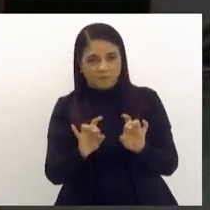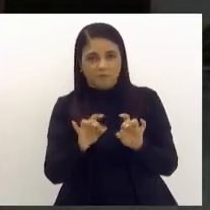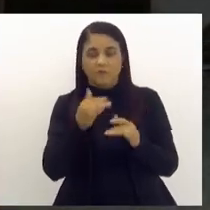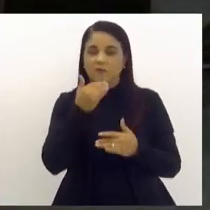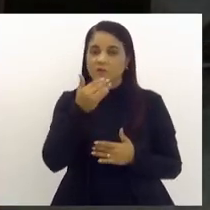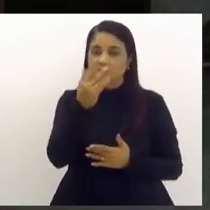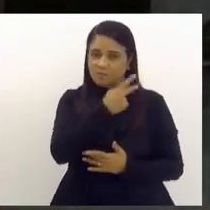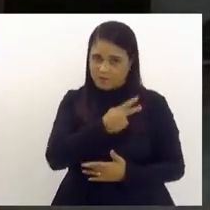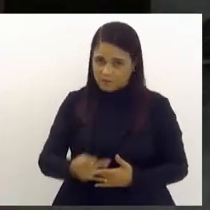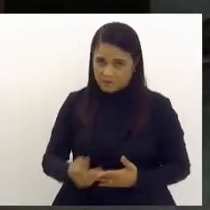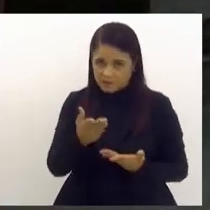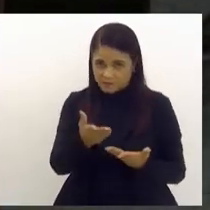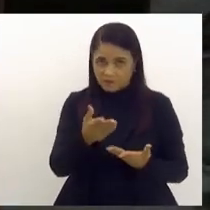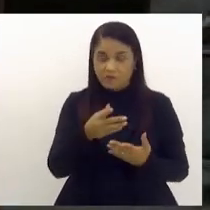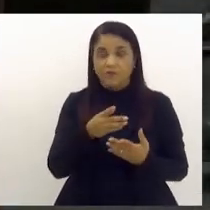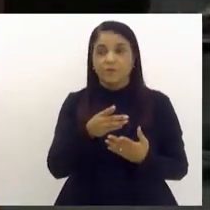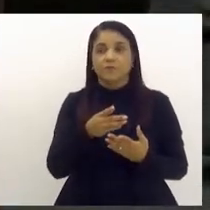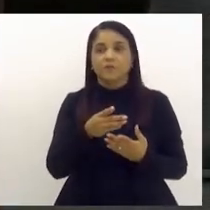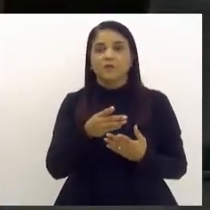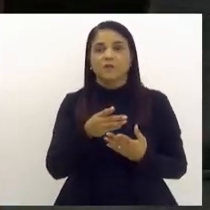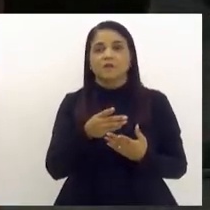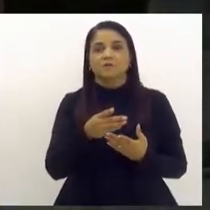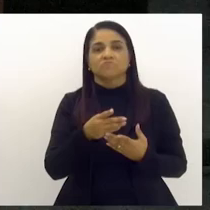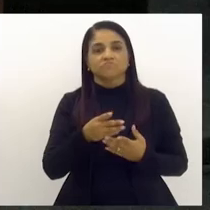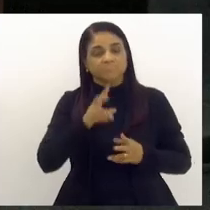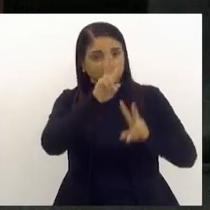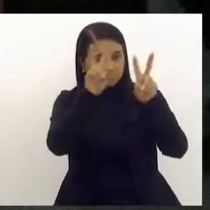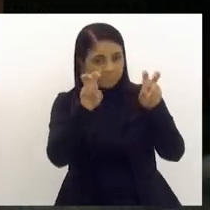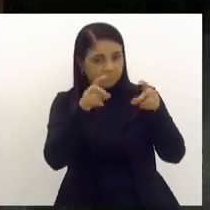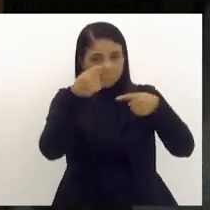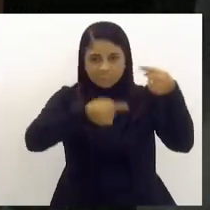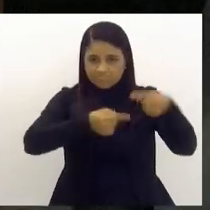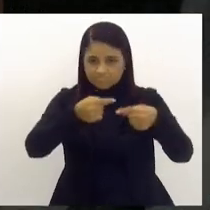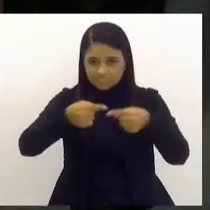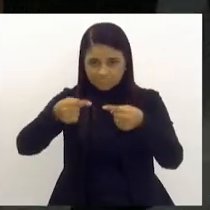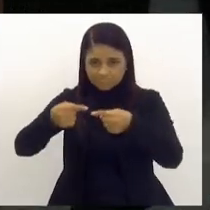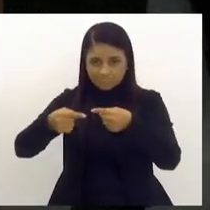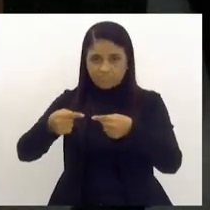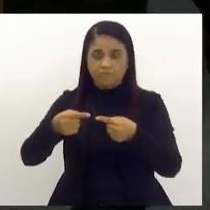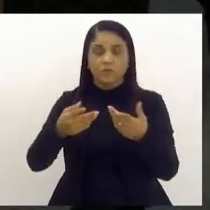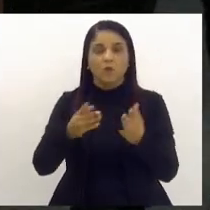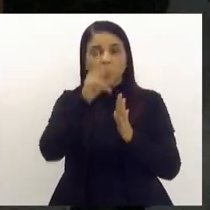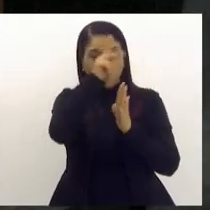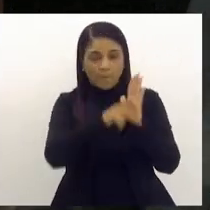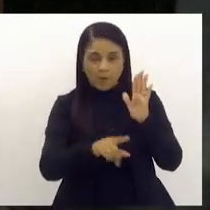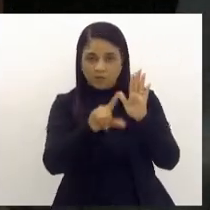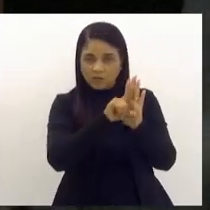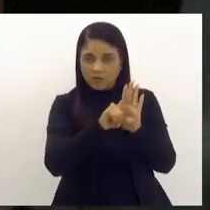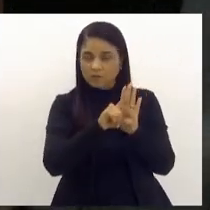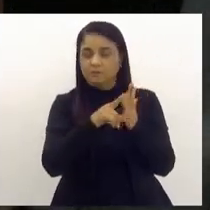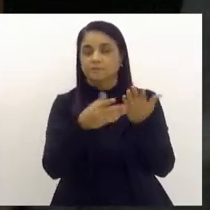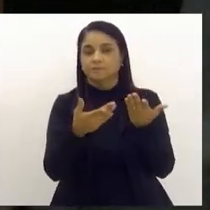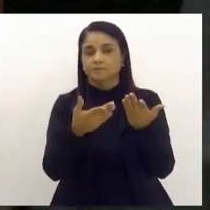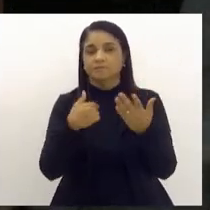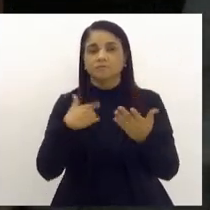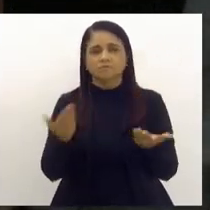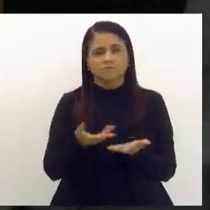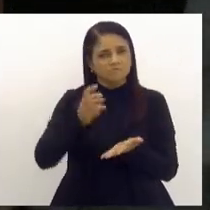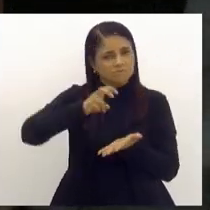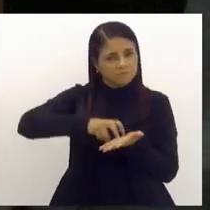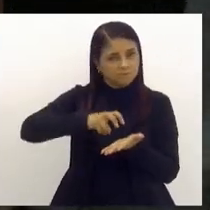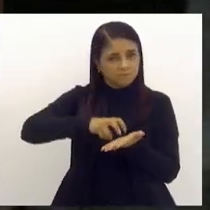Vossa Excelência, ainda dentro da esteira dos debates aqui travados sobre o presente projeto de lei. Nós hoje pela